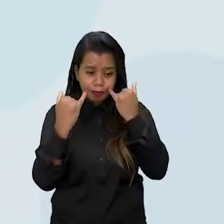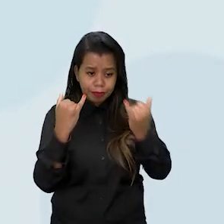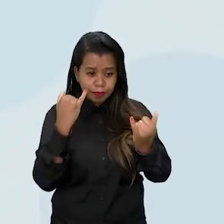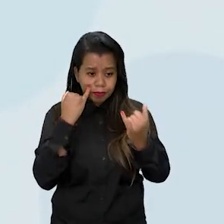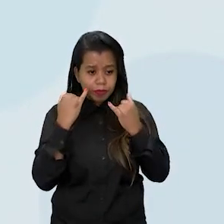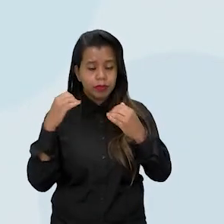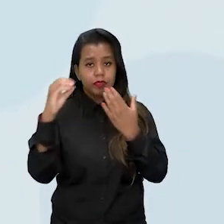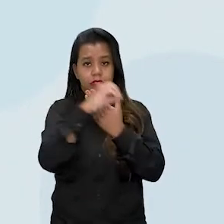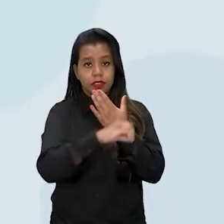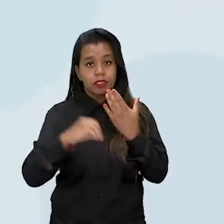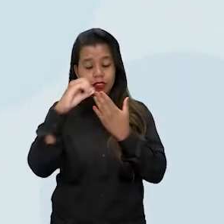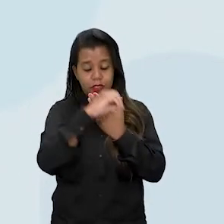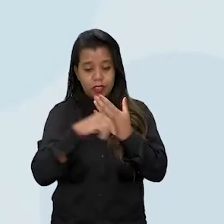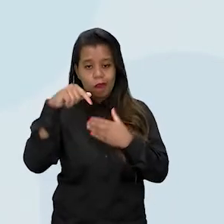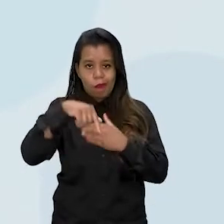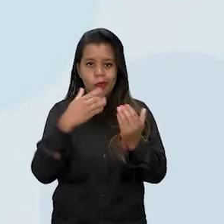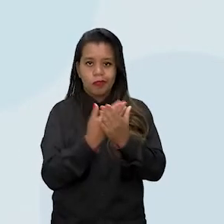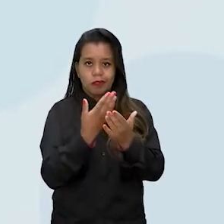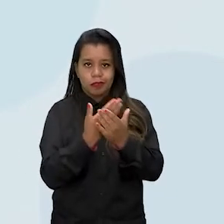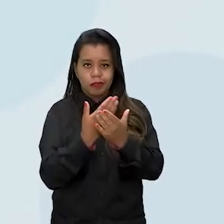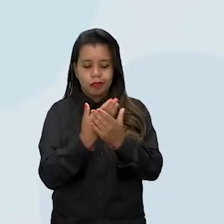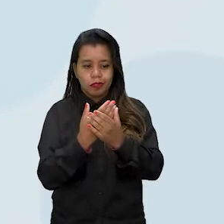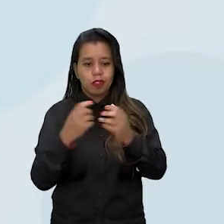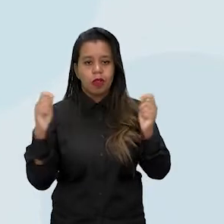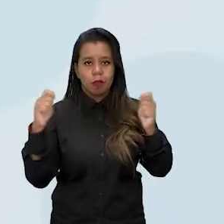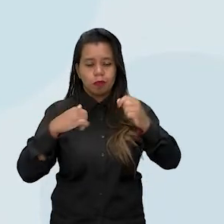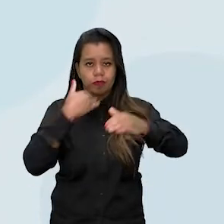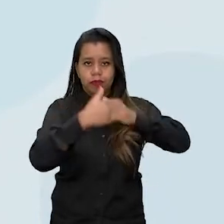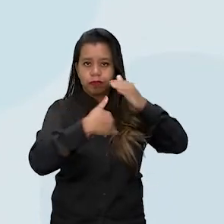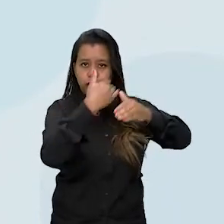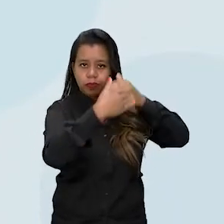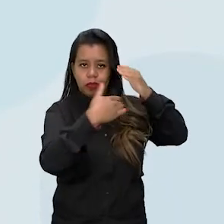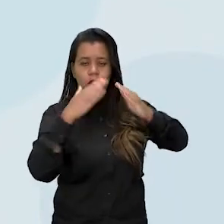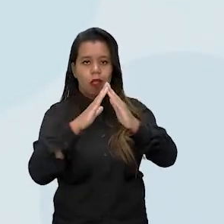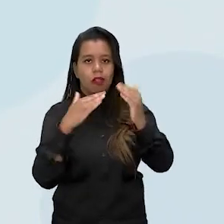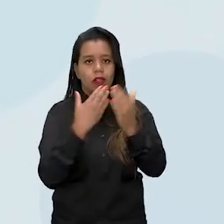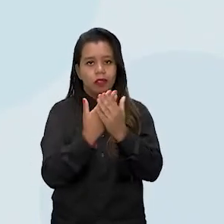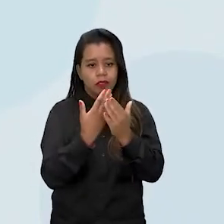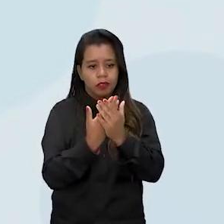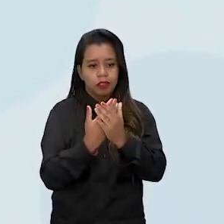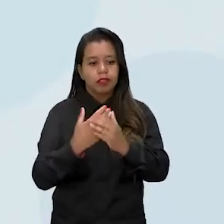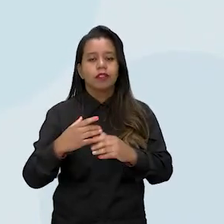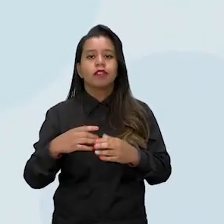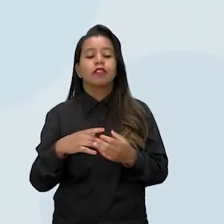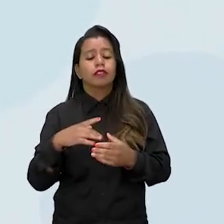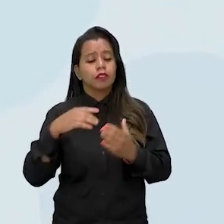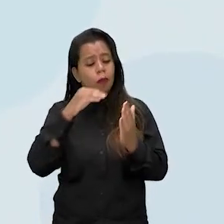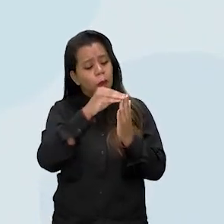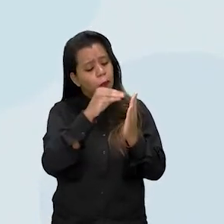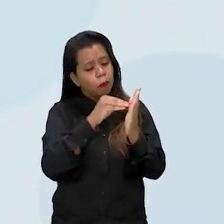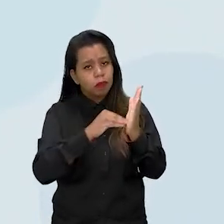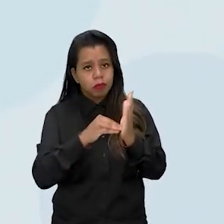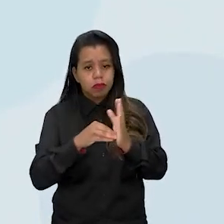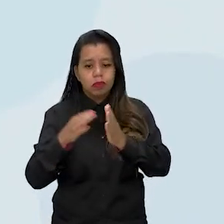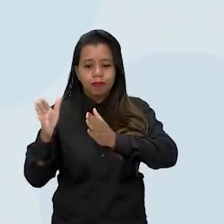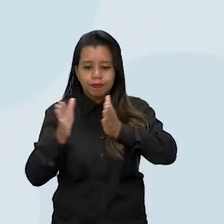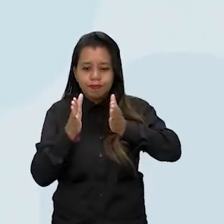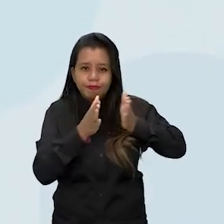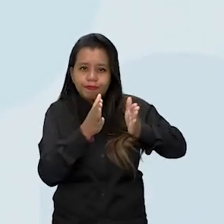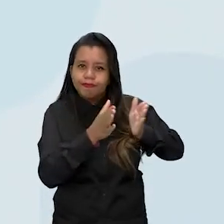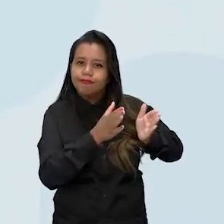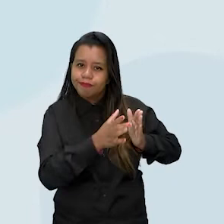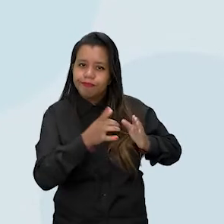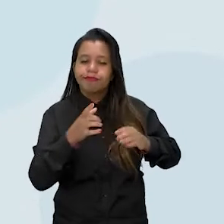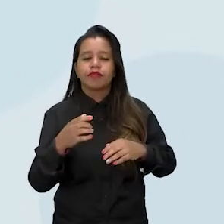aqui do Centro de Mídias, elas podem apoiar o seu desenvolvimento escolar, né? Elabore uma rotina de acompanhamento das aulas